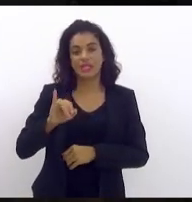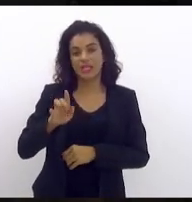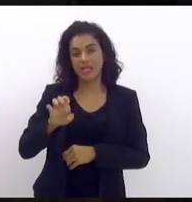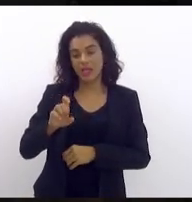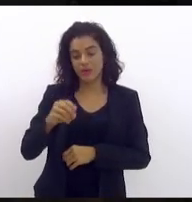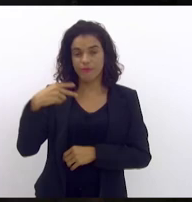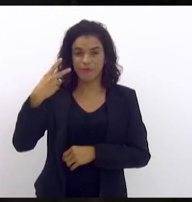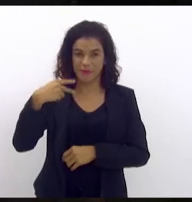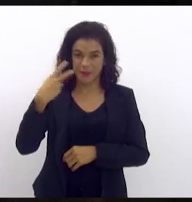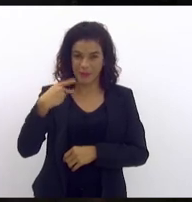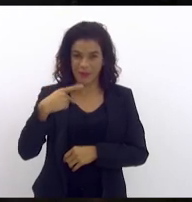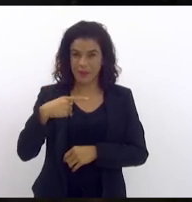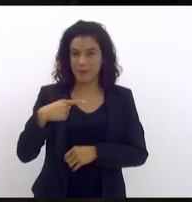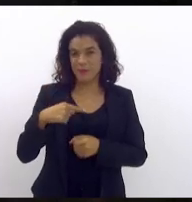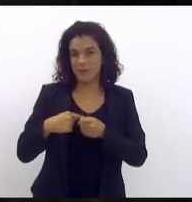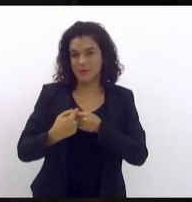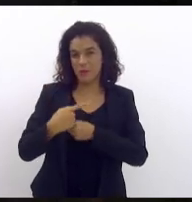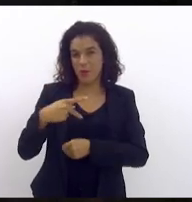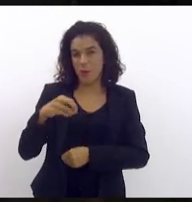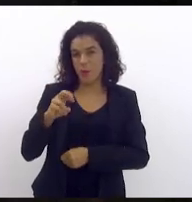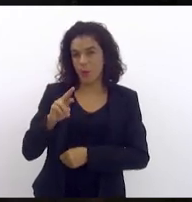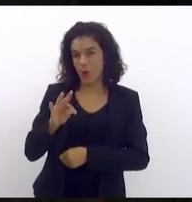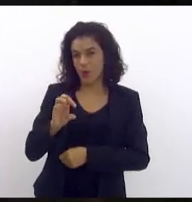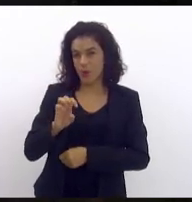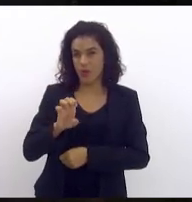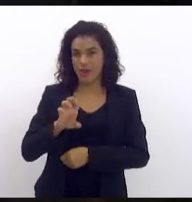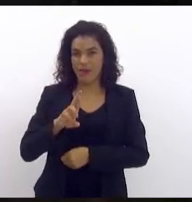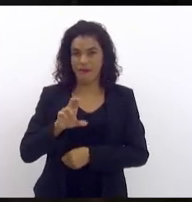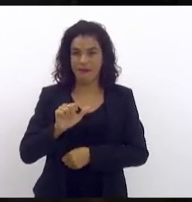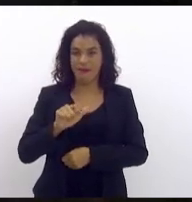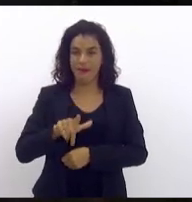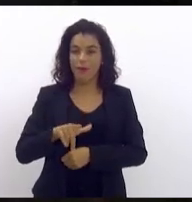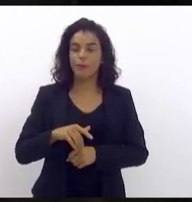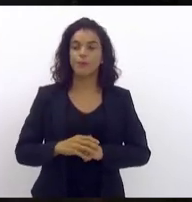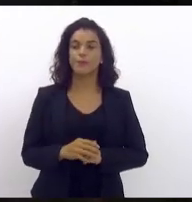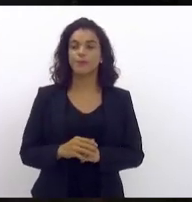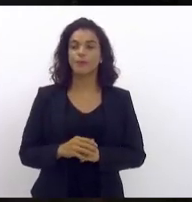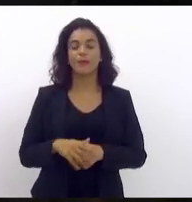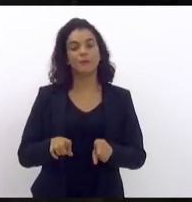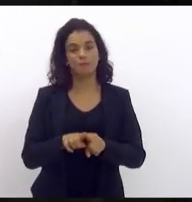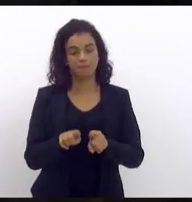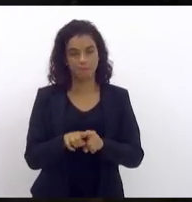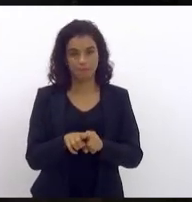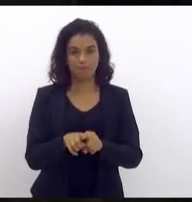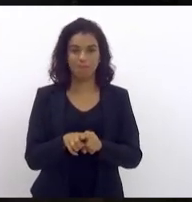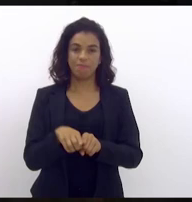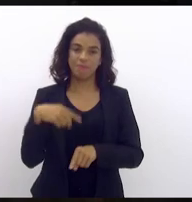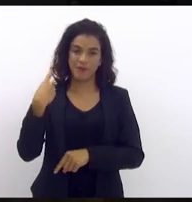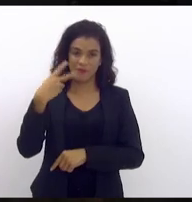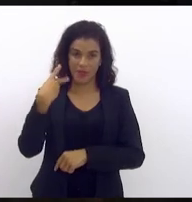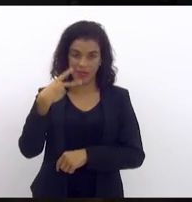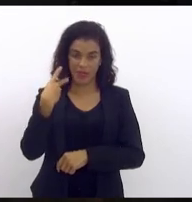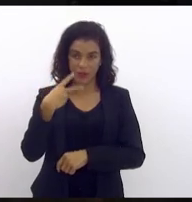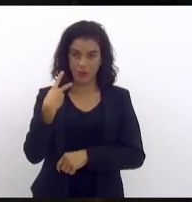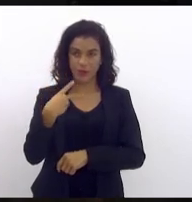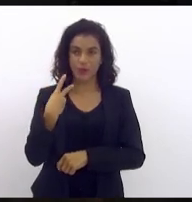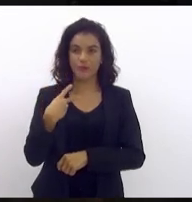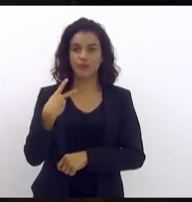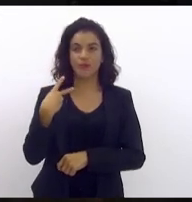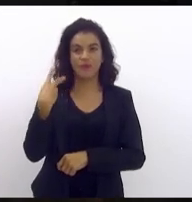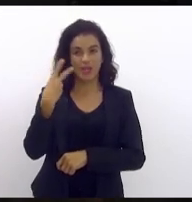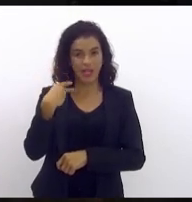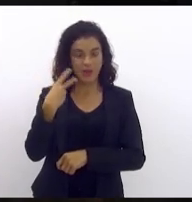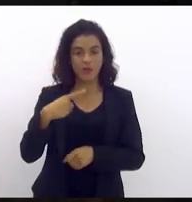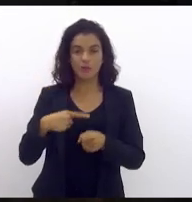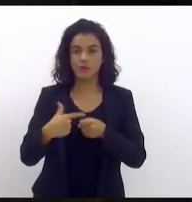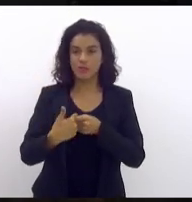vereador de Porto Real Juan Pablo também vereador do município de Porto Real William Rosário vereador do